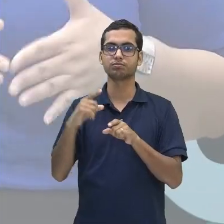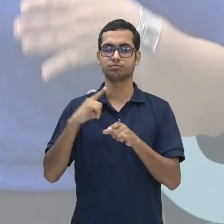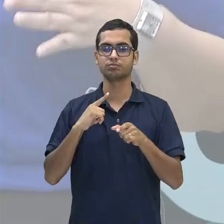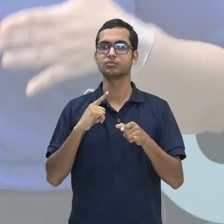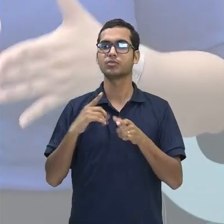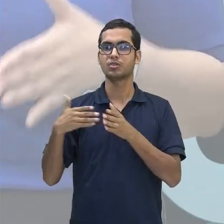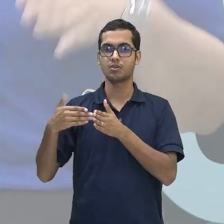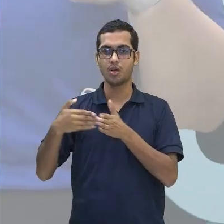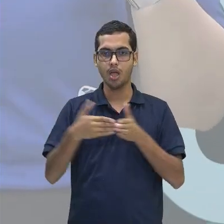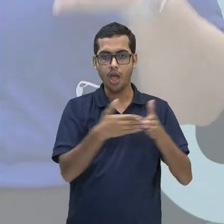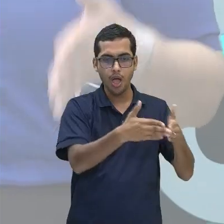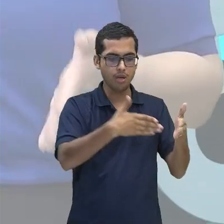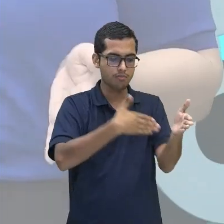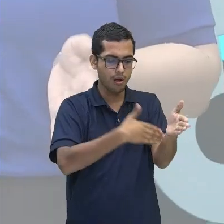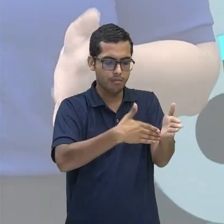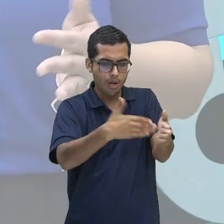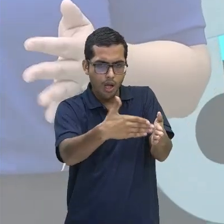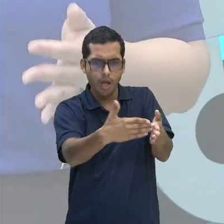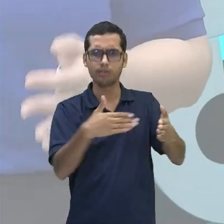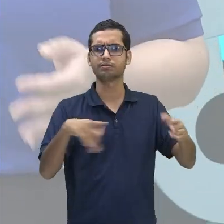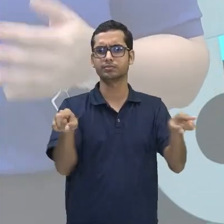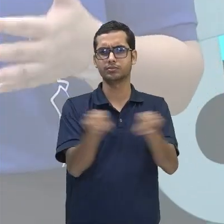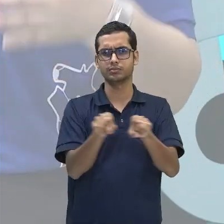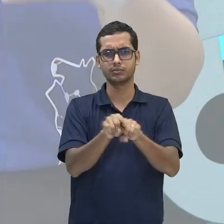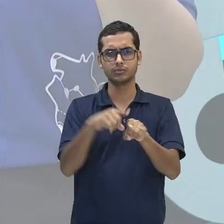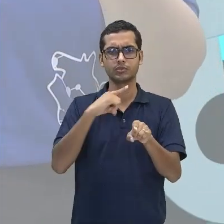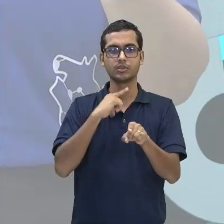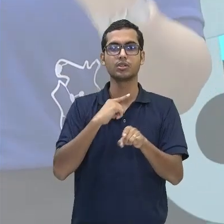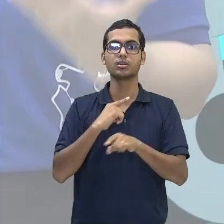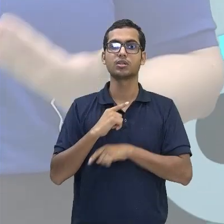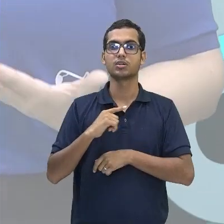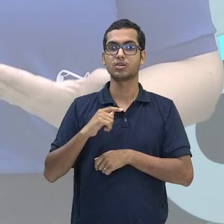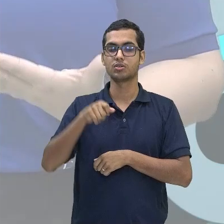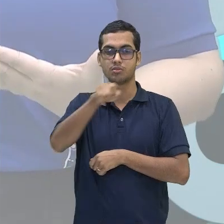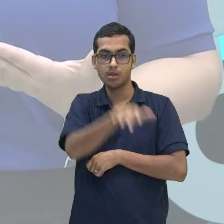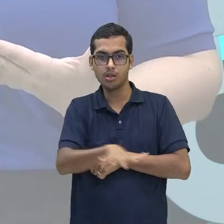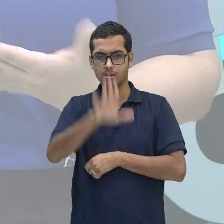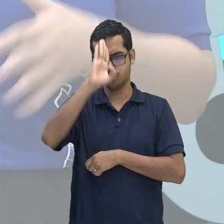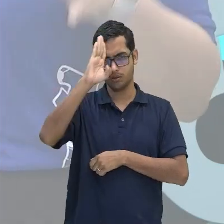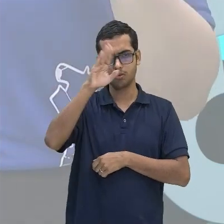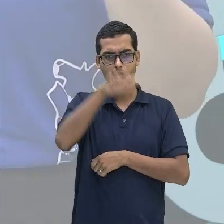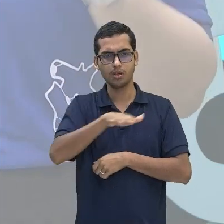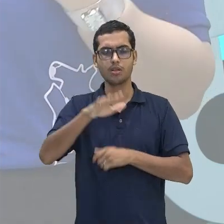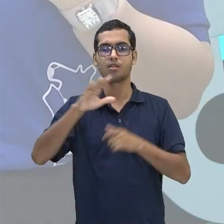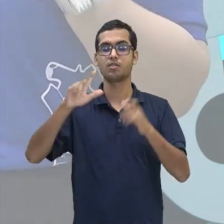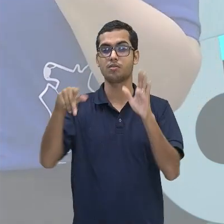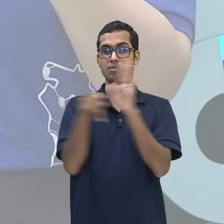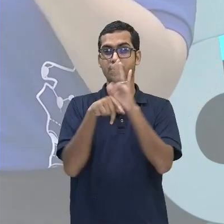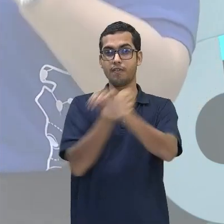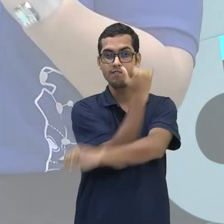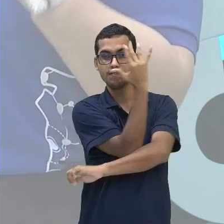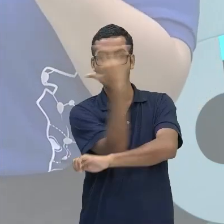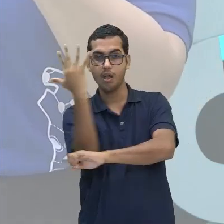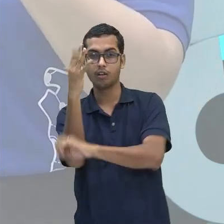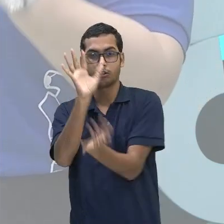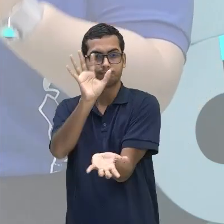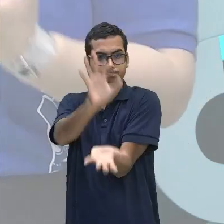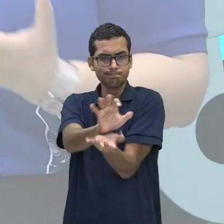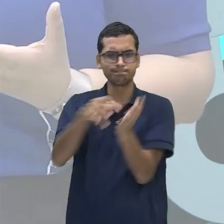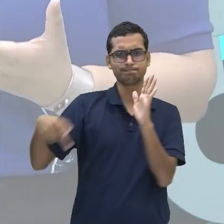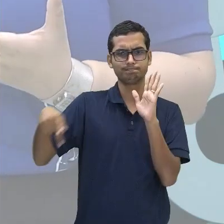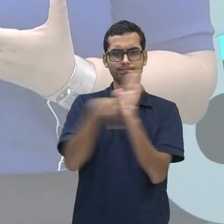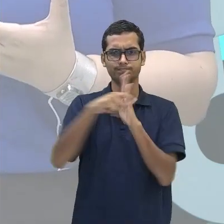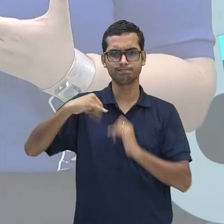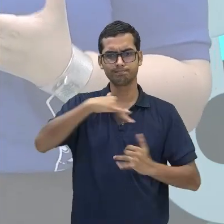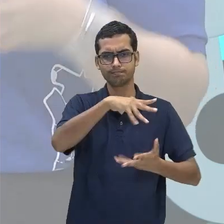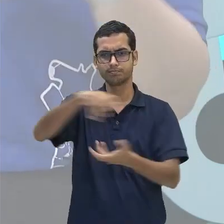maior floresta tropical do mundo. Então, observem que li bastante informação, estas escritas por meio